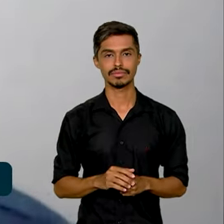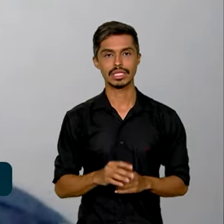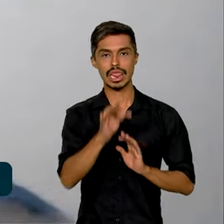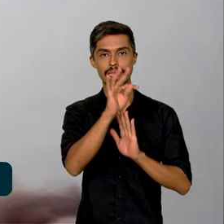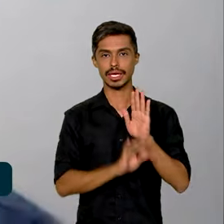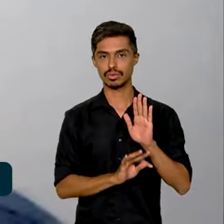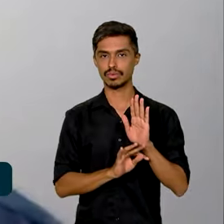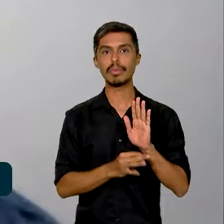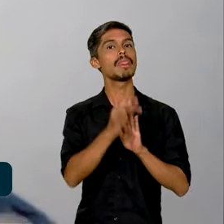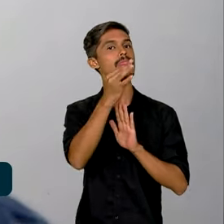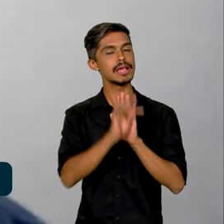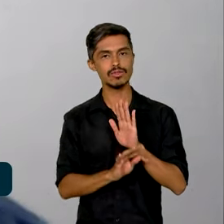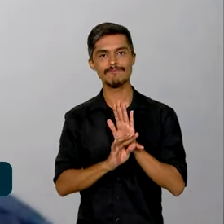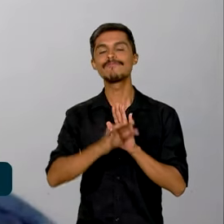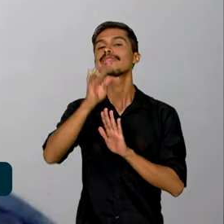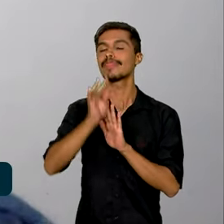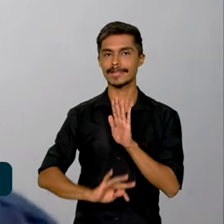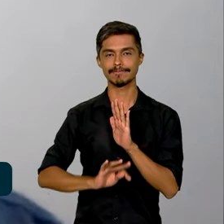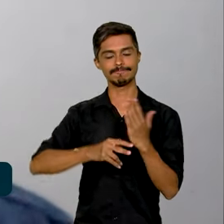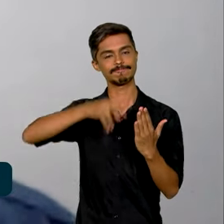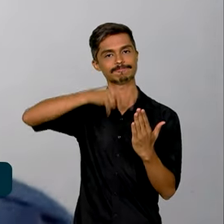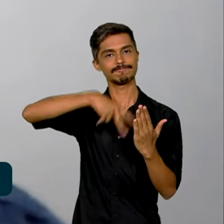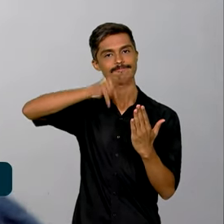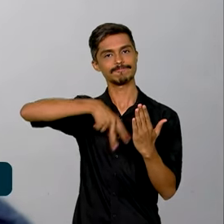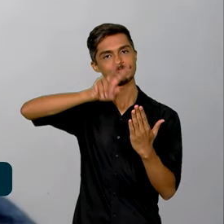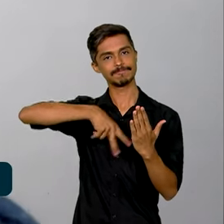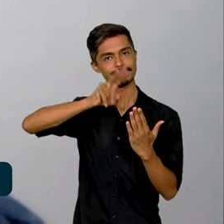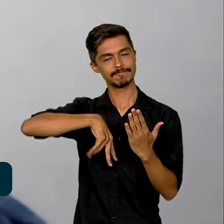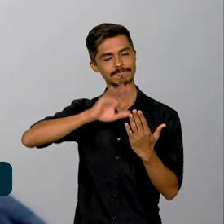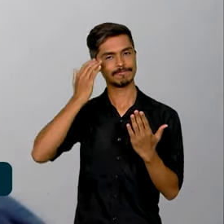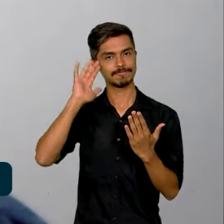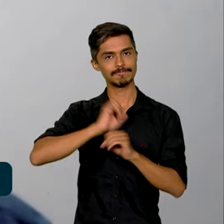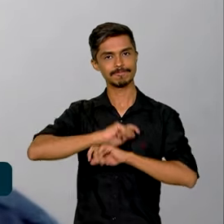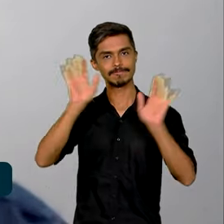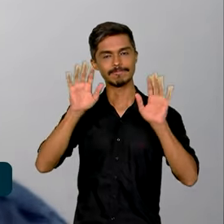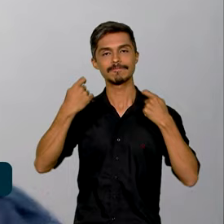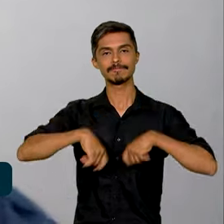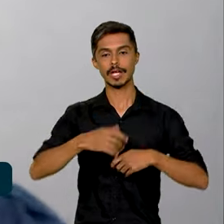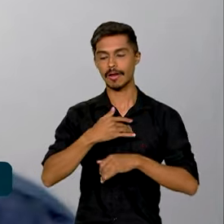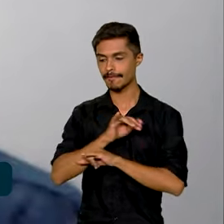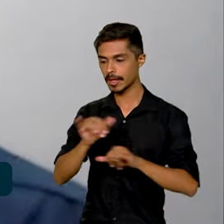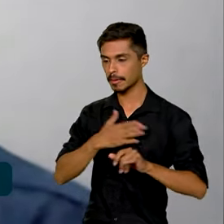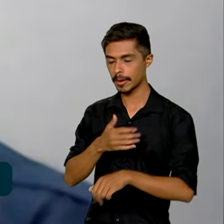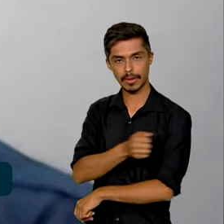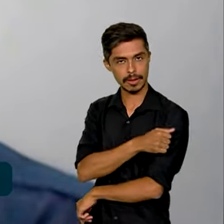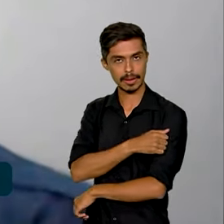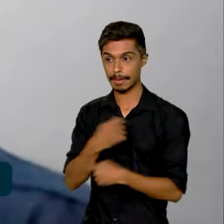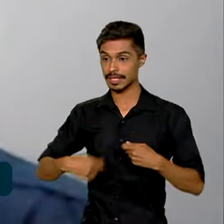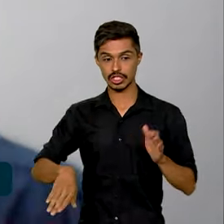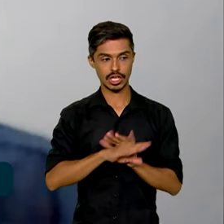Texto. Texto. Texto. Tá? Eu falo para os meus alunos que a gente tem que chegar no